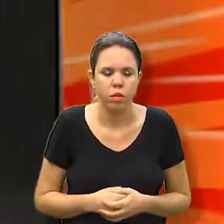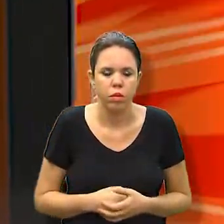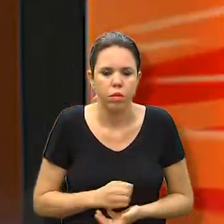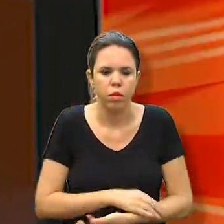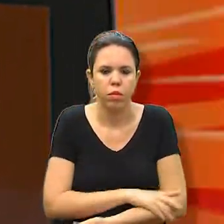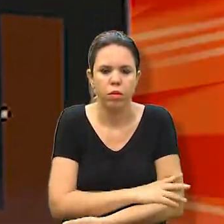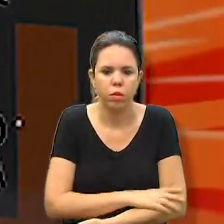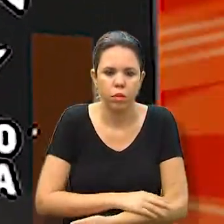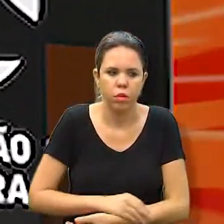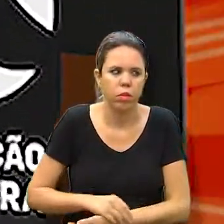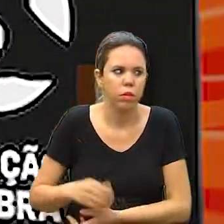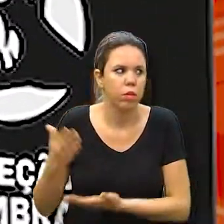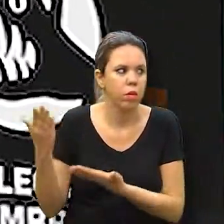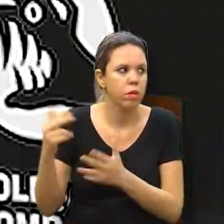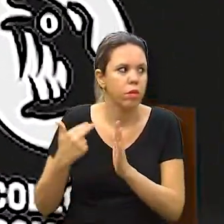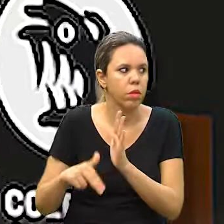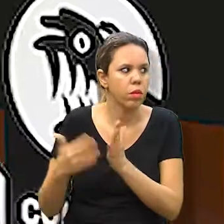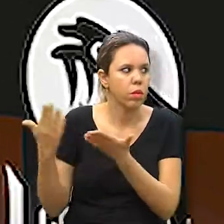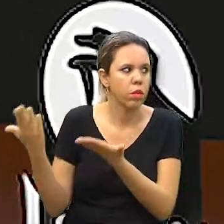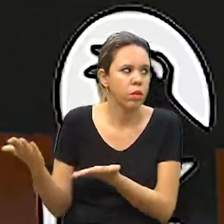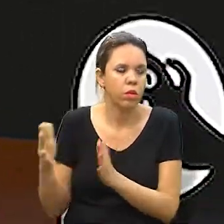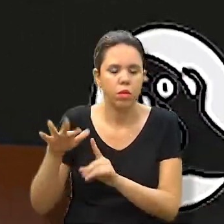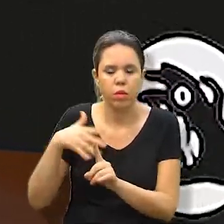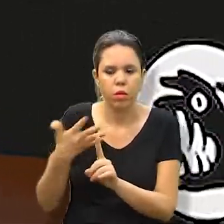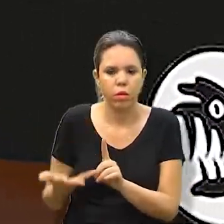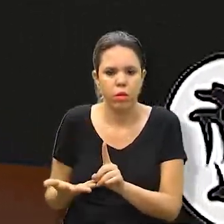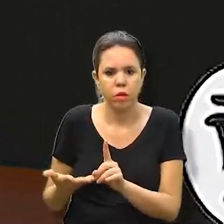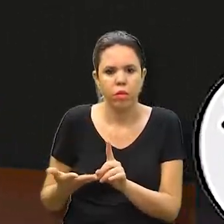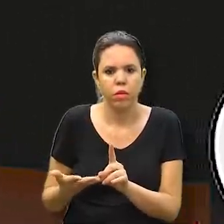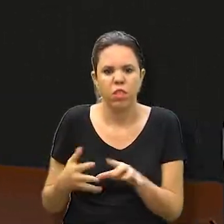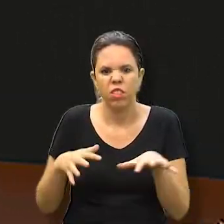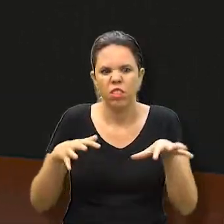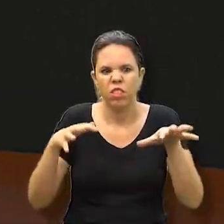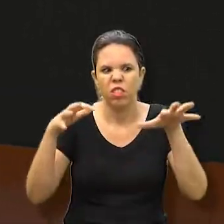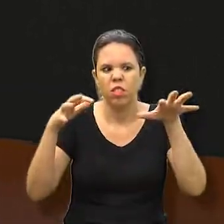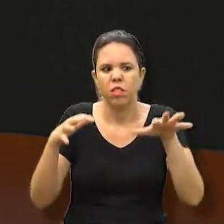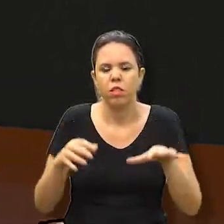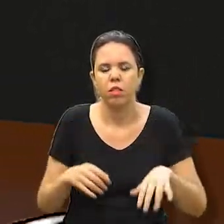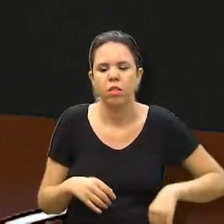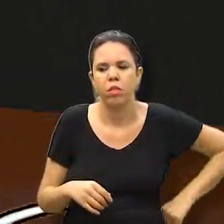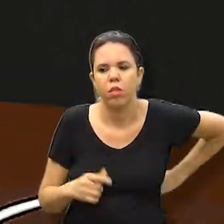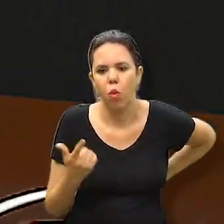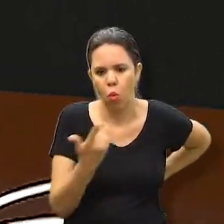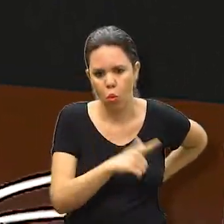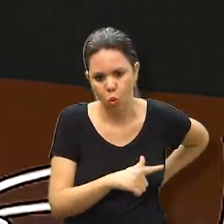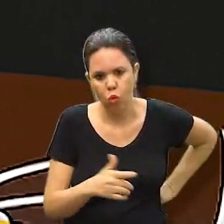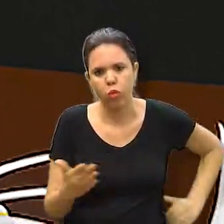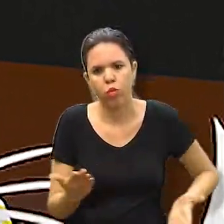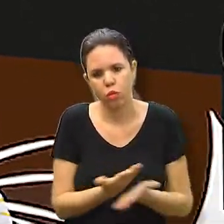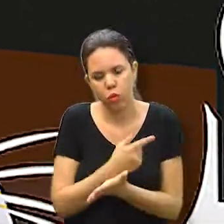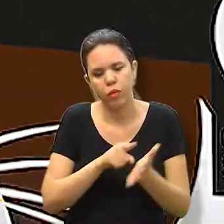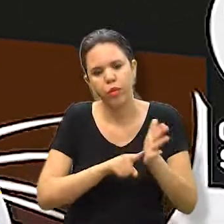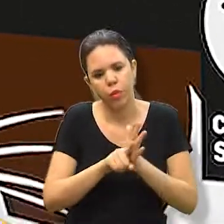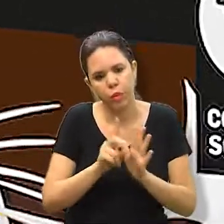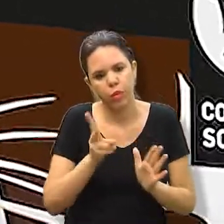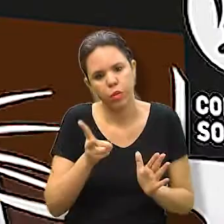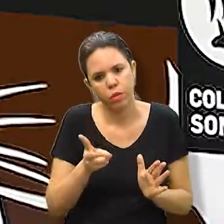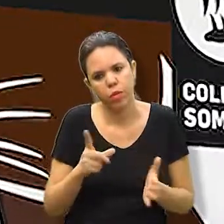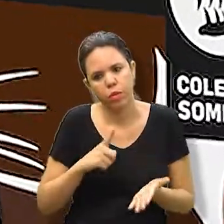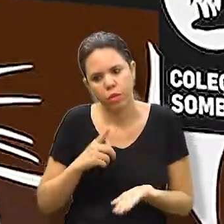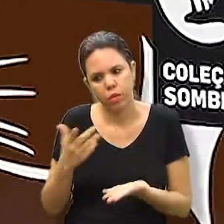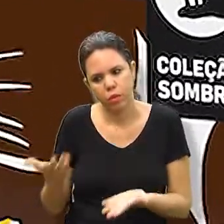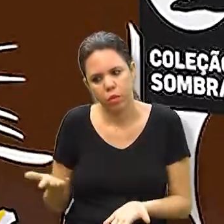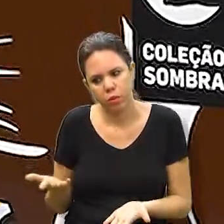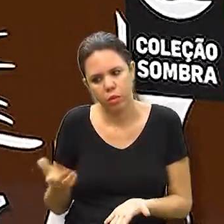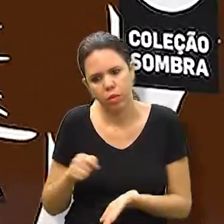Mãe Escarlate, e ele faz uma homenagem aos contos sombrios de Grimm. Então, a pesquisa, eu estou continuando essa pesquisa